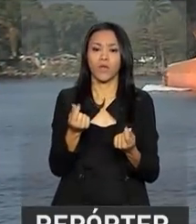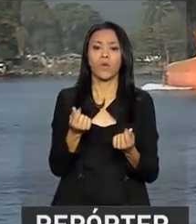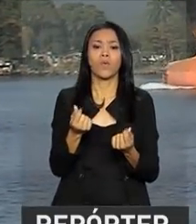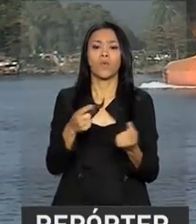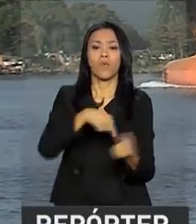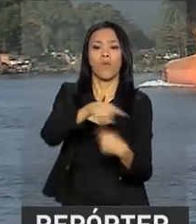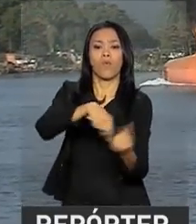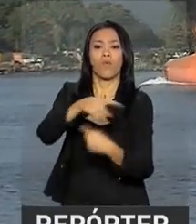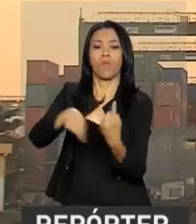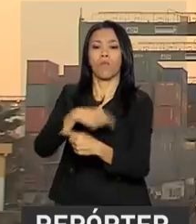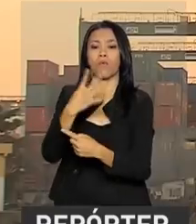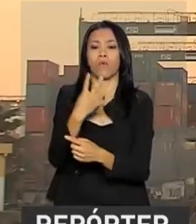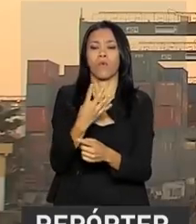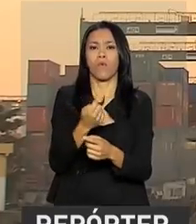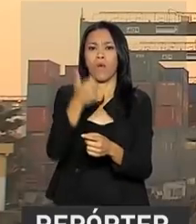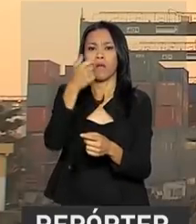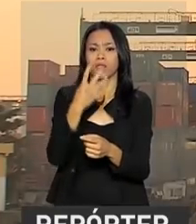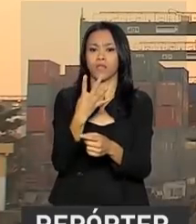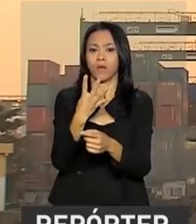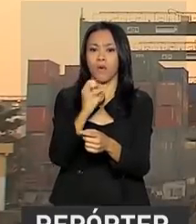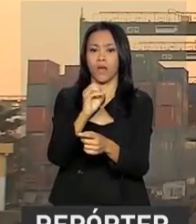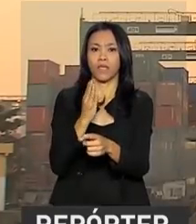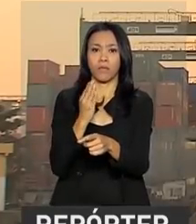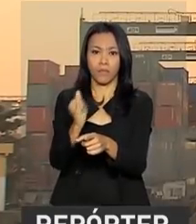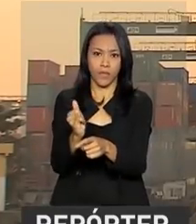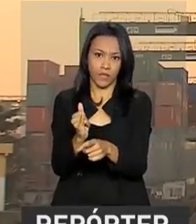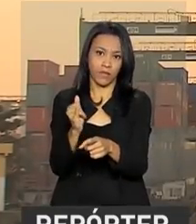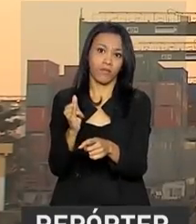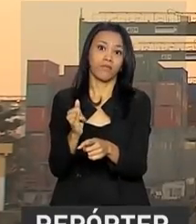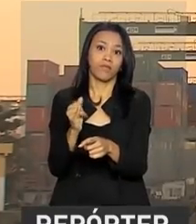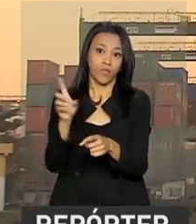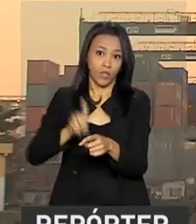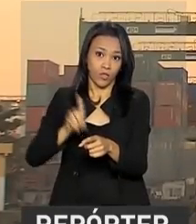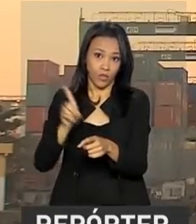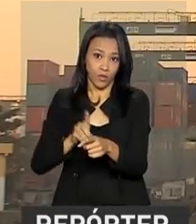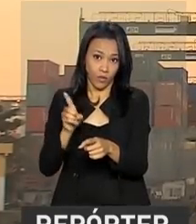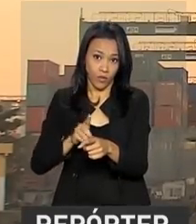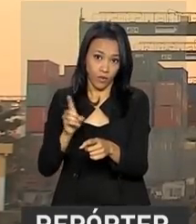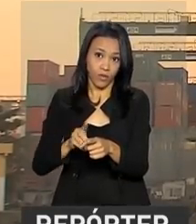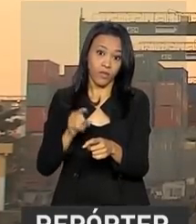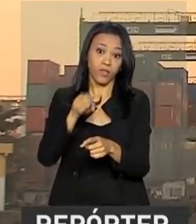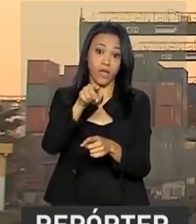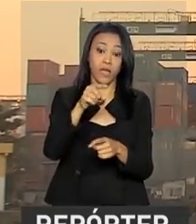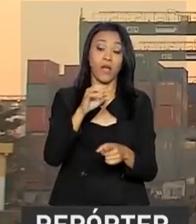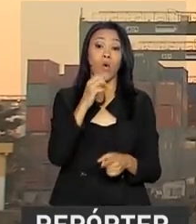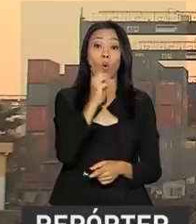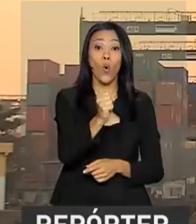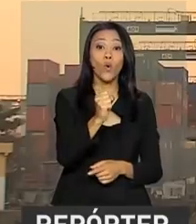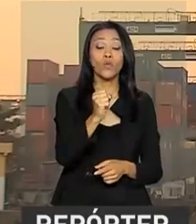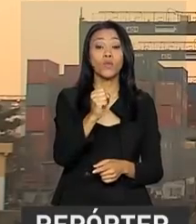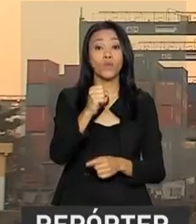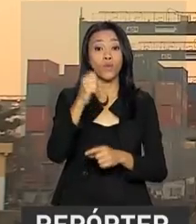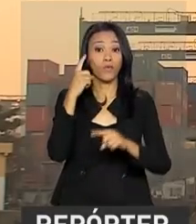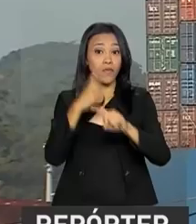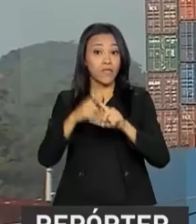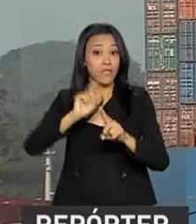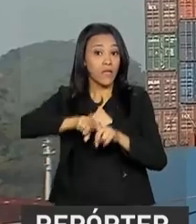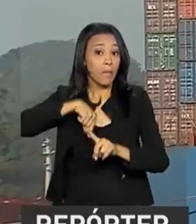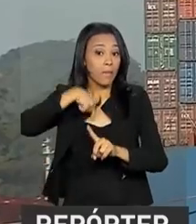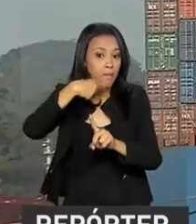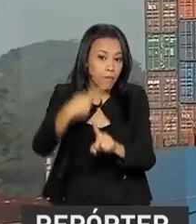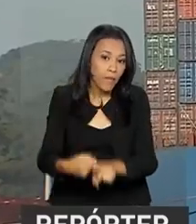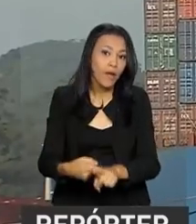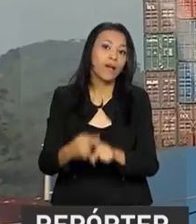bilhões de dólares praticamente oito vezes maior do que os 4 bilhões e 500 milhões de dólares